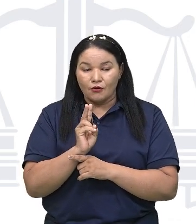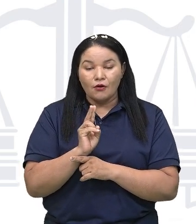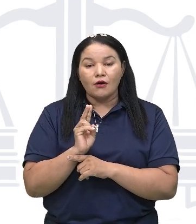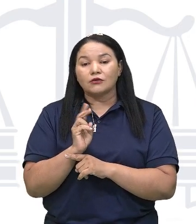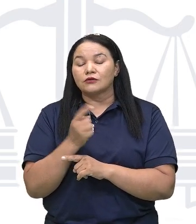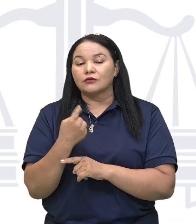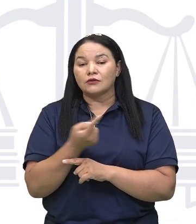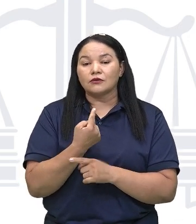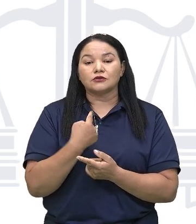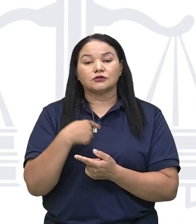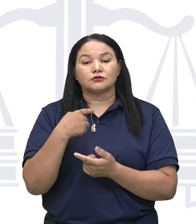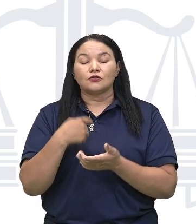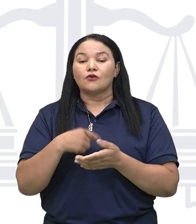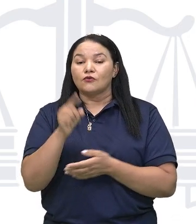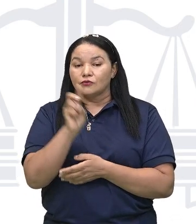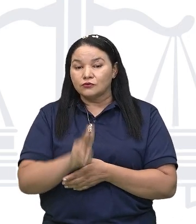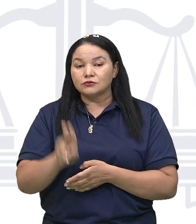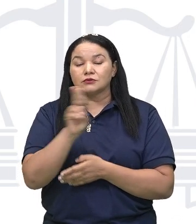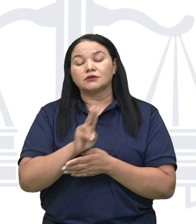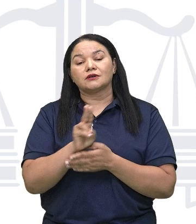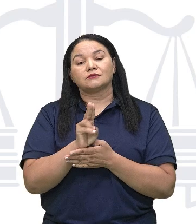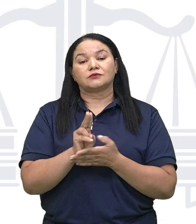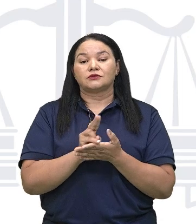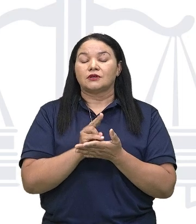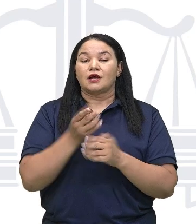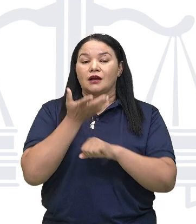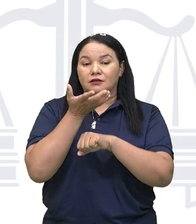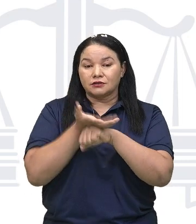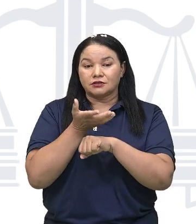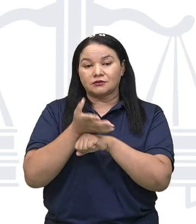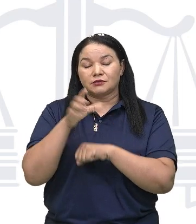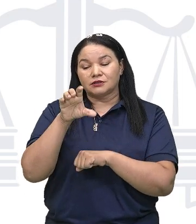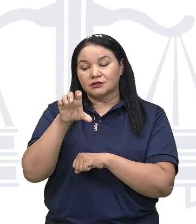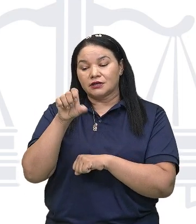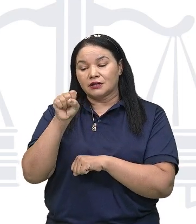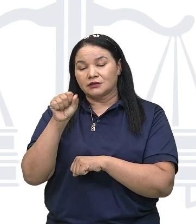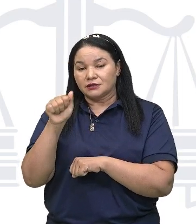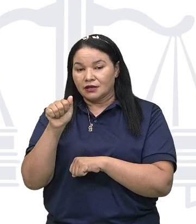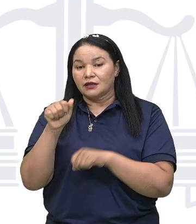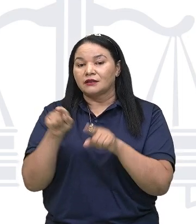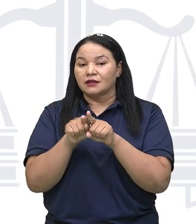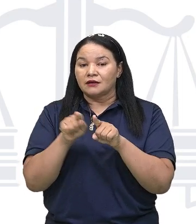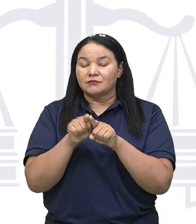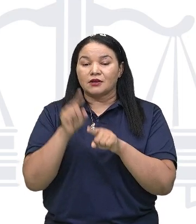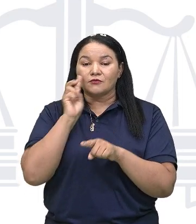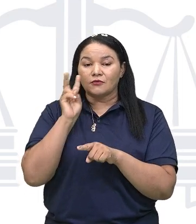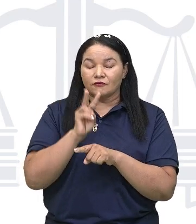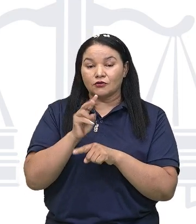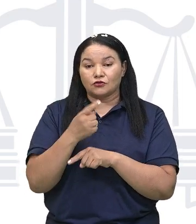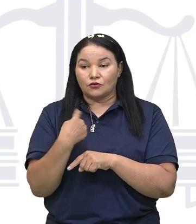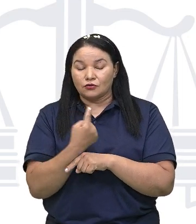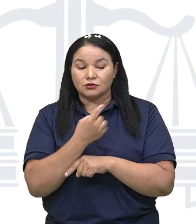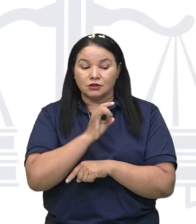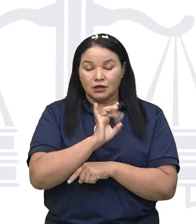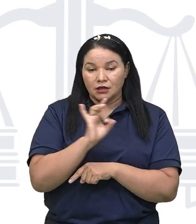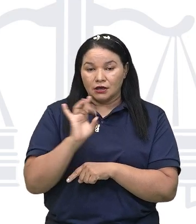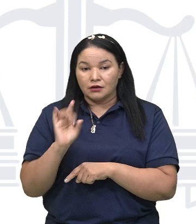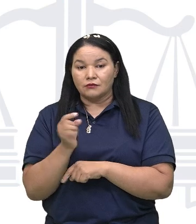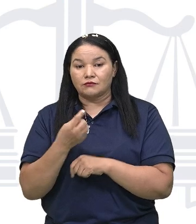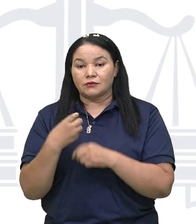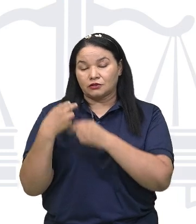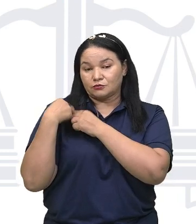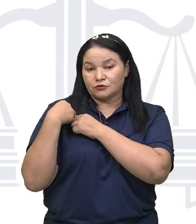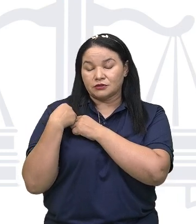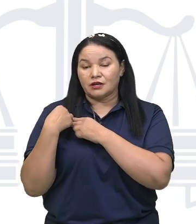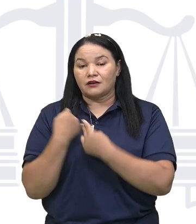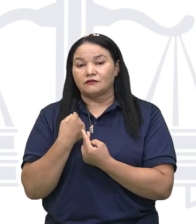usamos esse CSA para fazer o acompanhamento nosso, né? Cada um de nós somos responsáveis por um